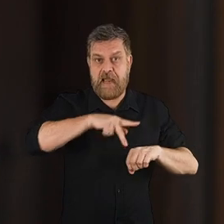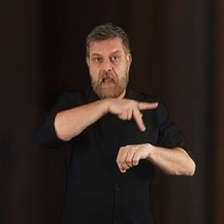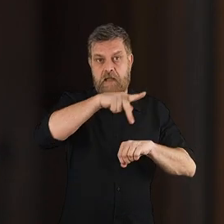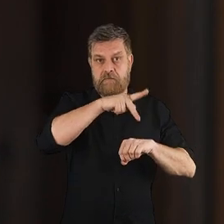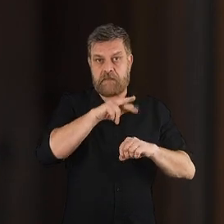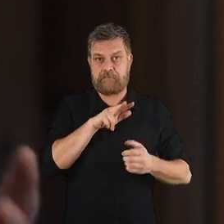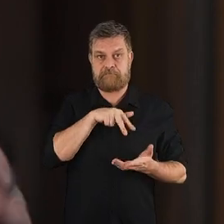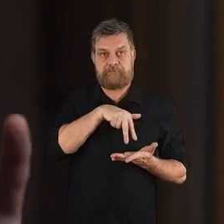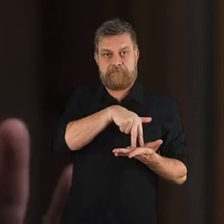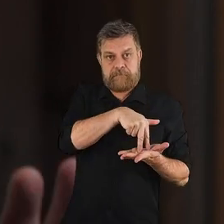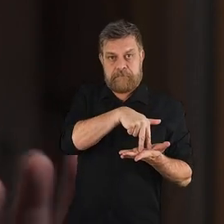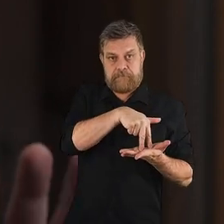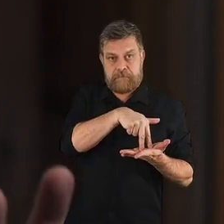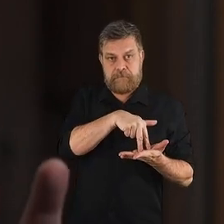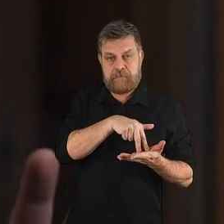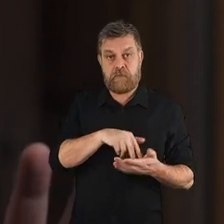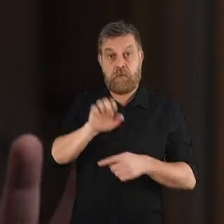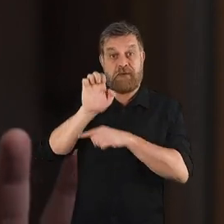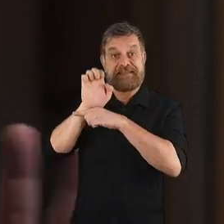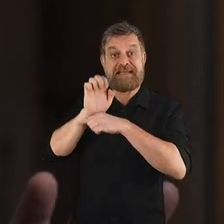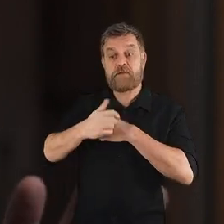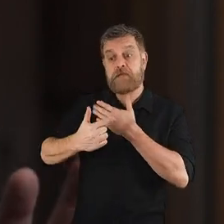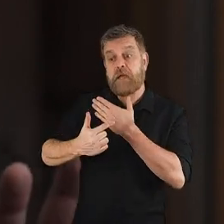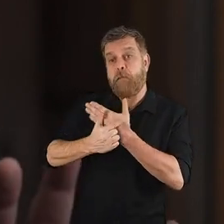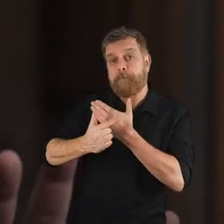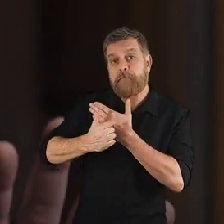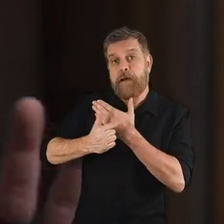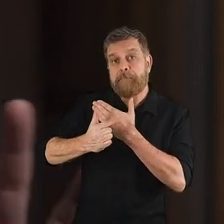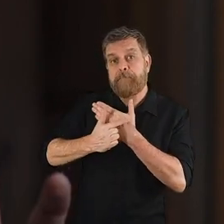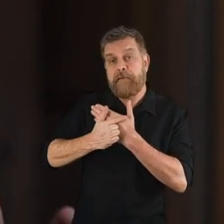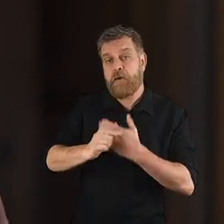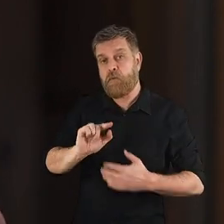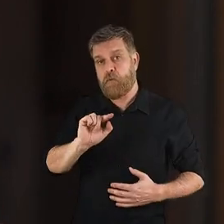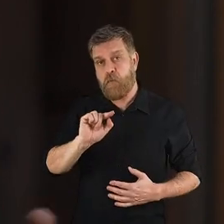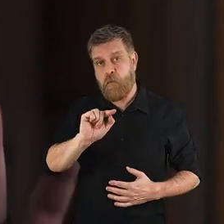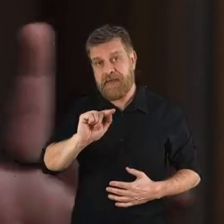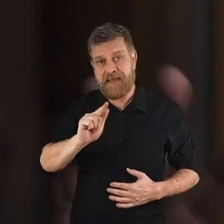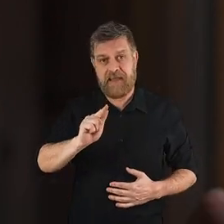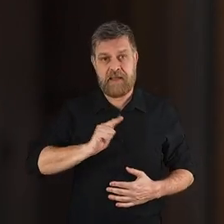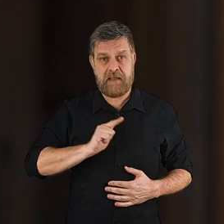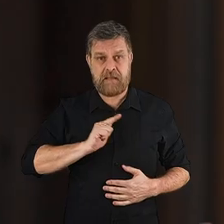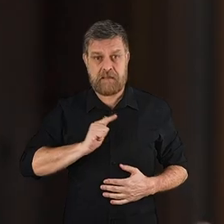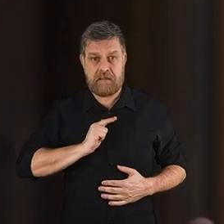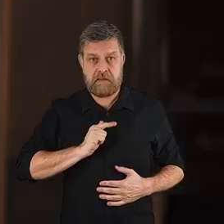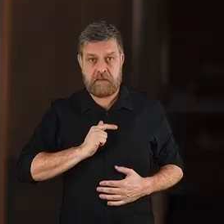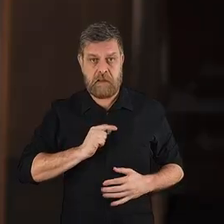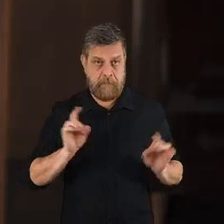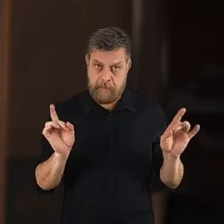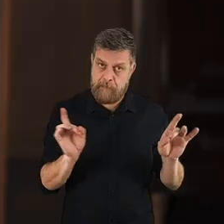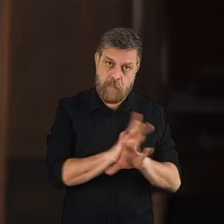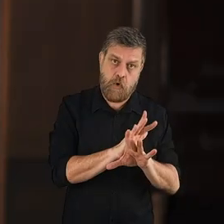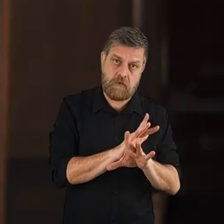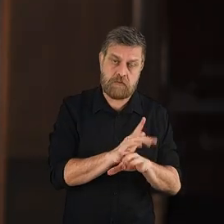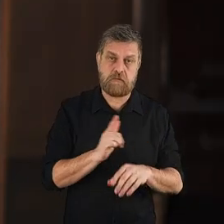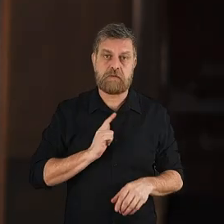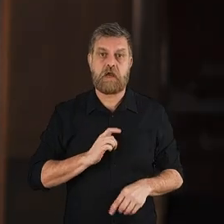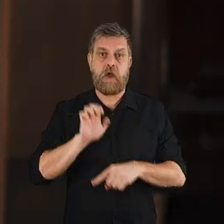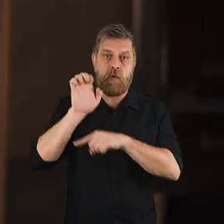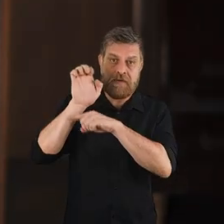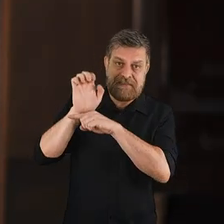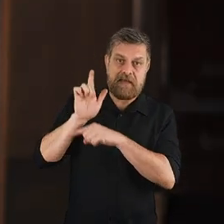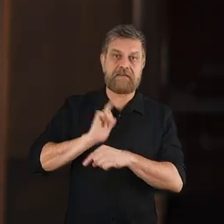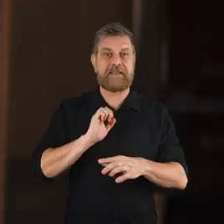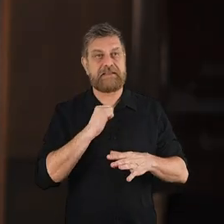tá? O papel do Estado, a rigor, está praticamente cumprido. Óbvio, o Estado vai ter que